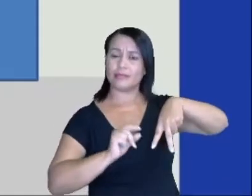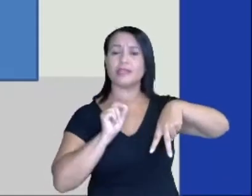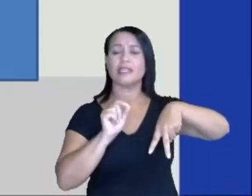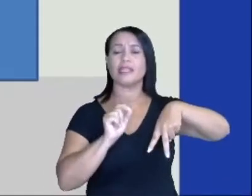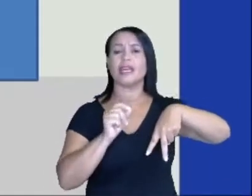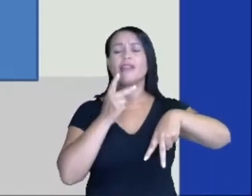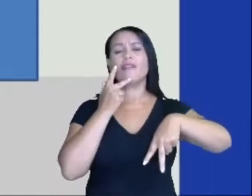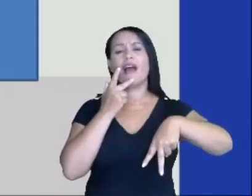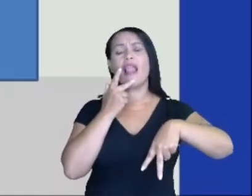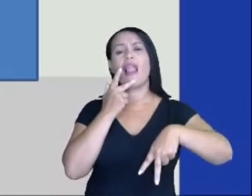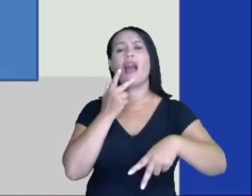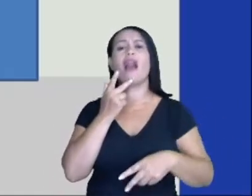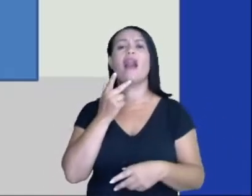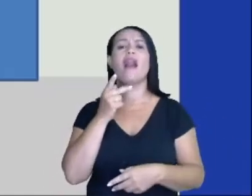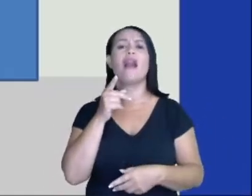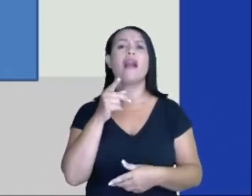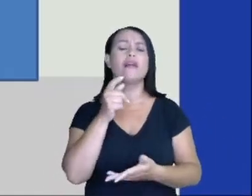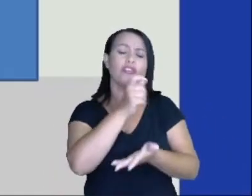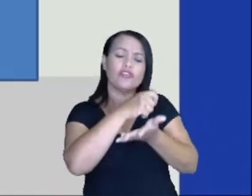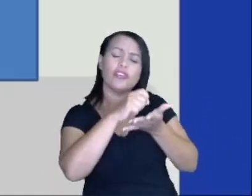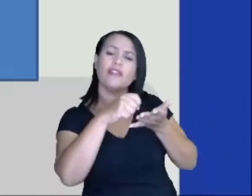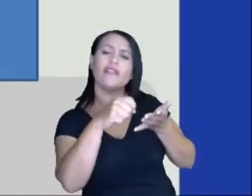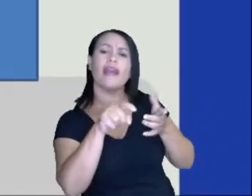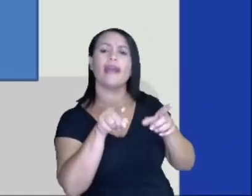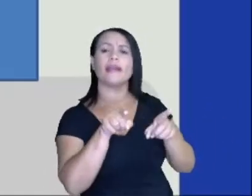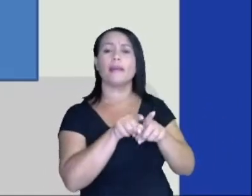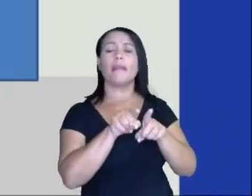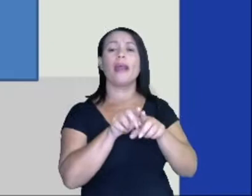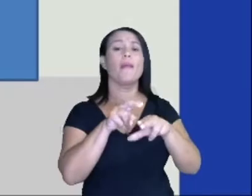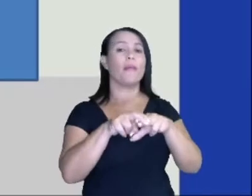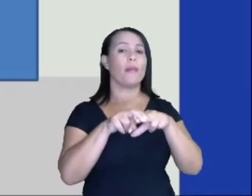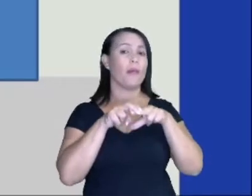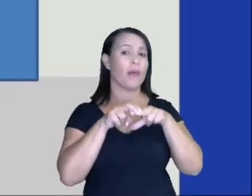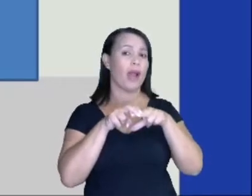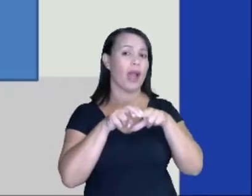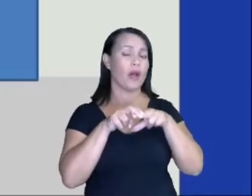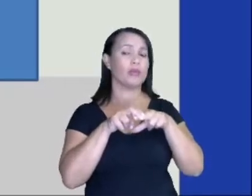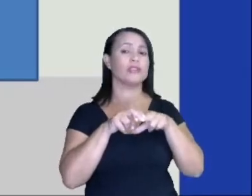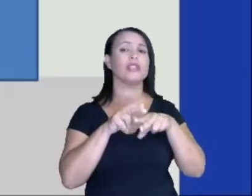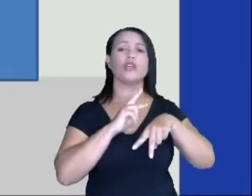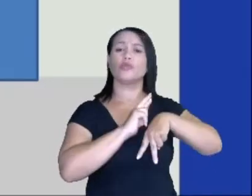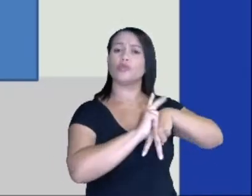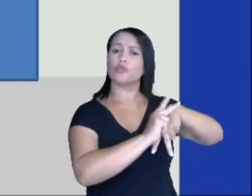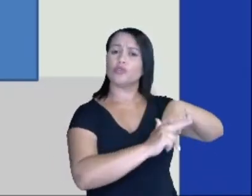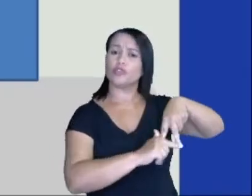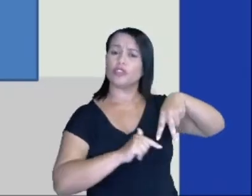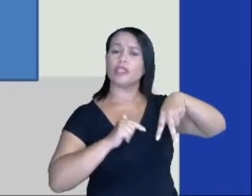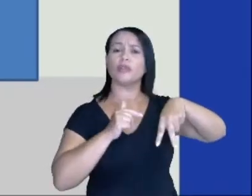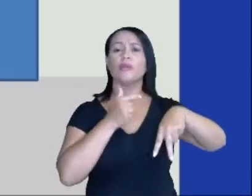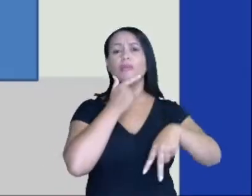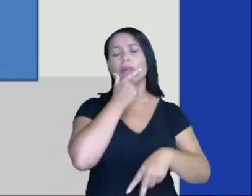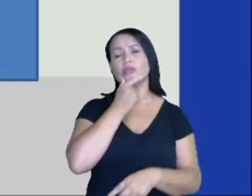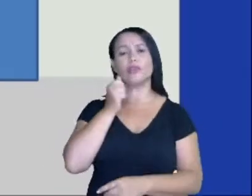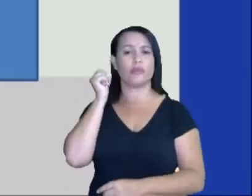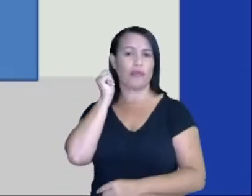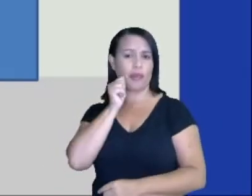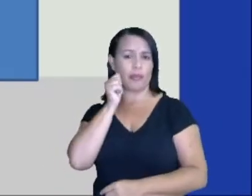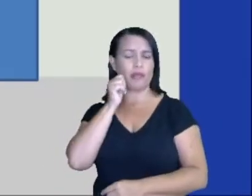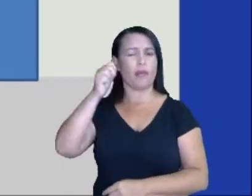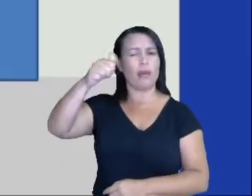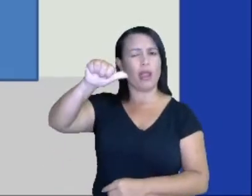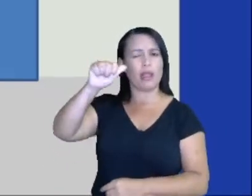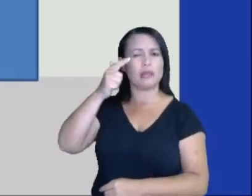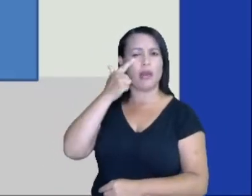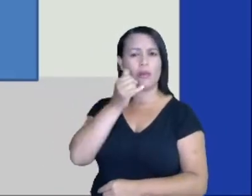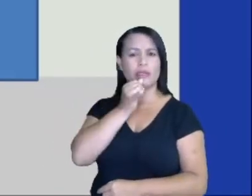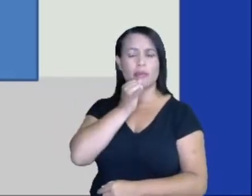de você falar, na forma de você escrever, por conta do gênero ou masculino ou feminino. Vamos analisar um